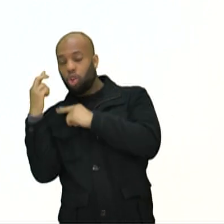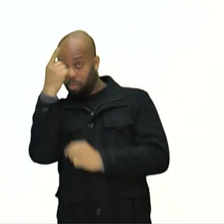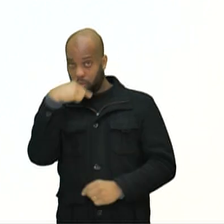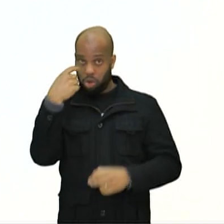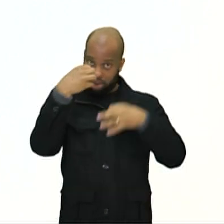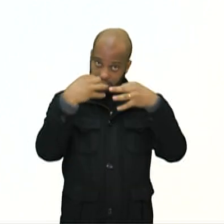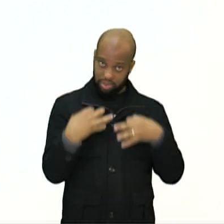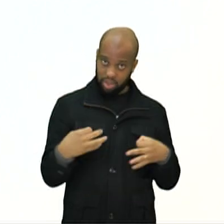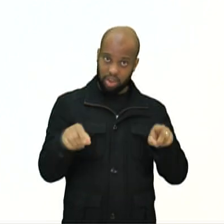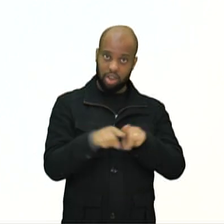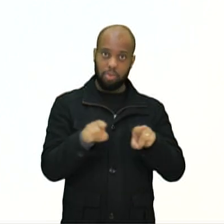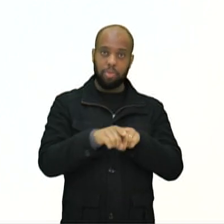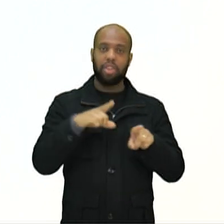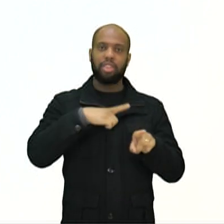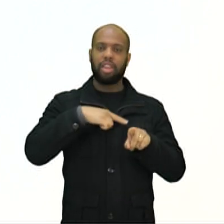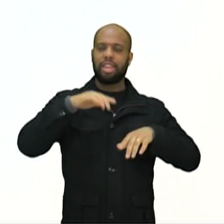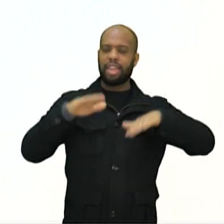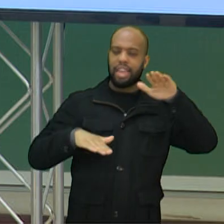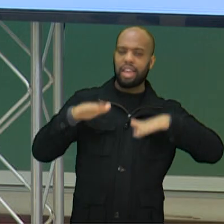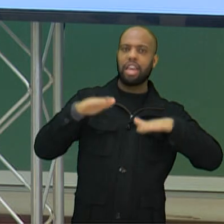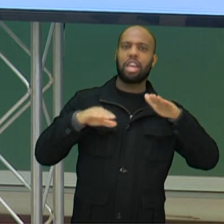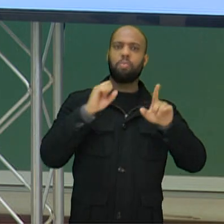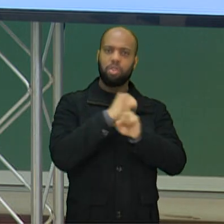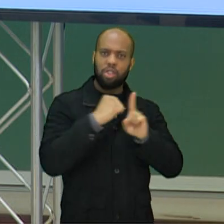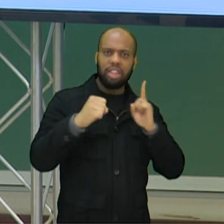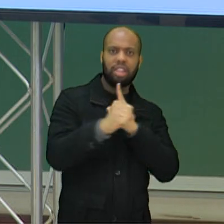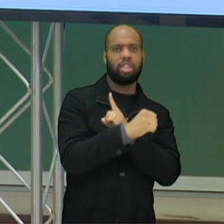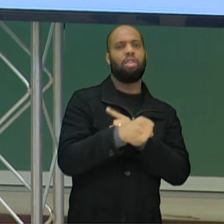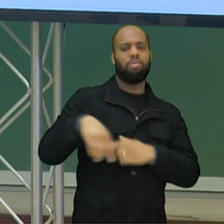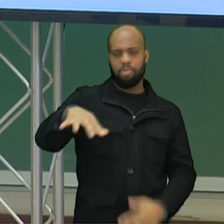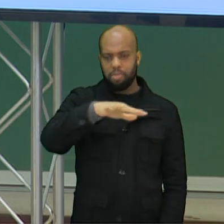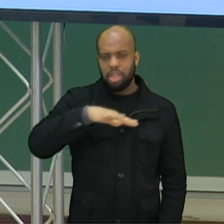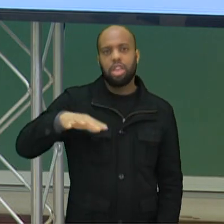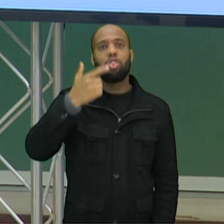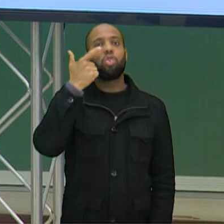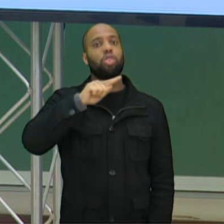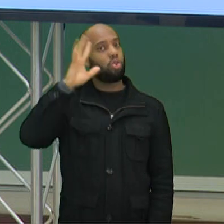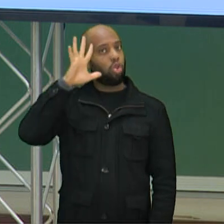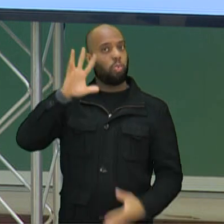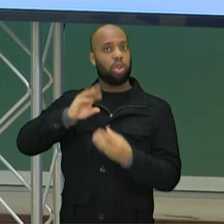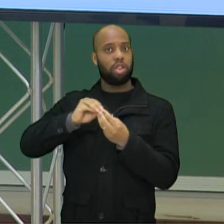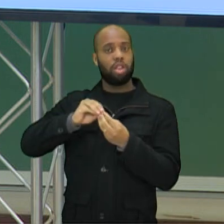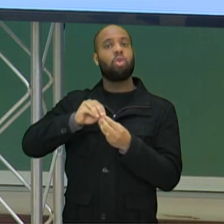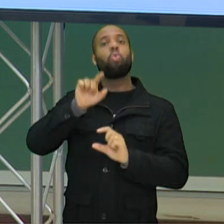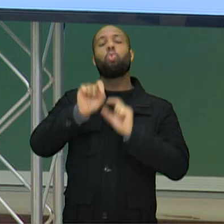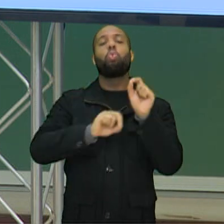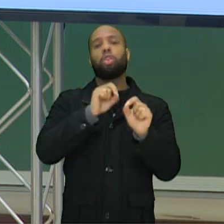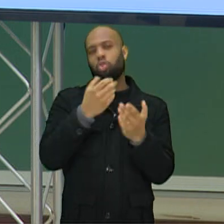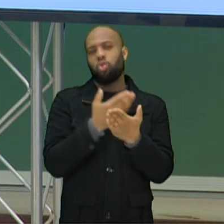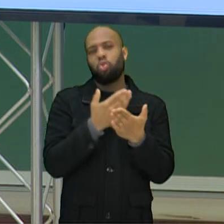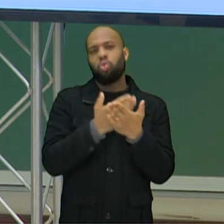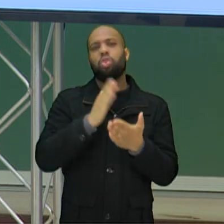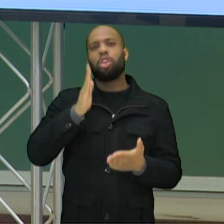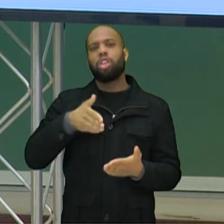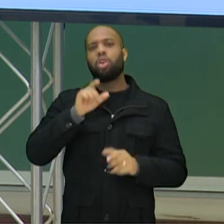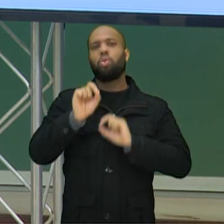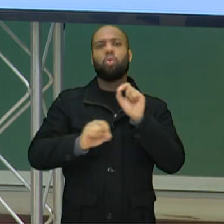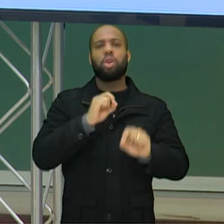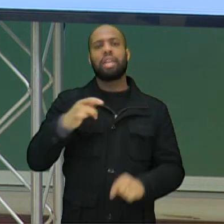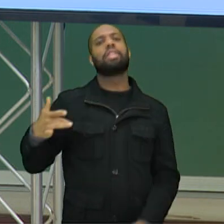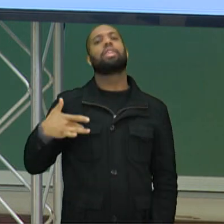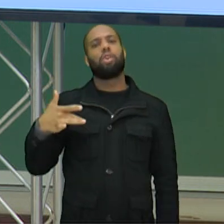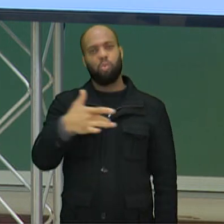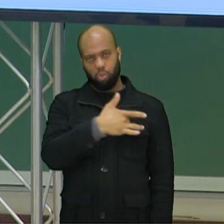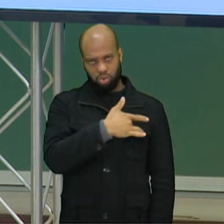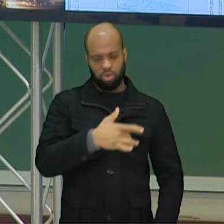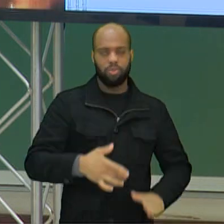equilíbrio mental e social, nós vamos alcançar o entendimento que já estamos falando há algum tempo, que é a